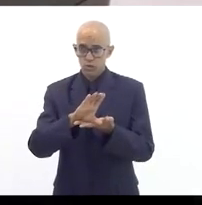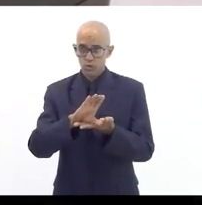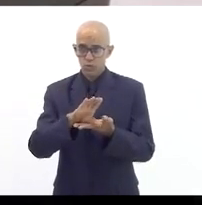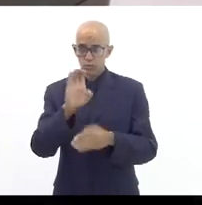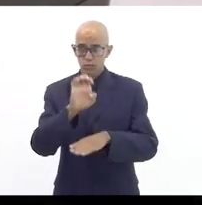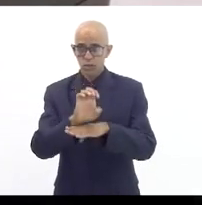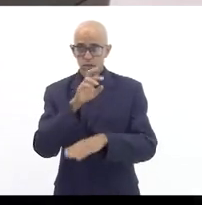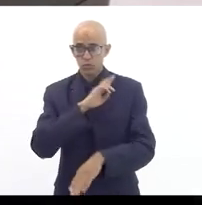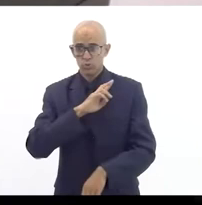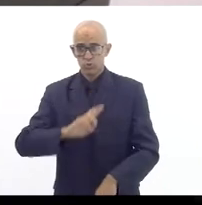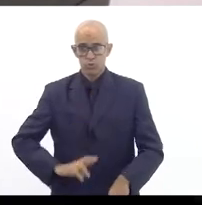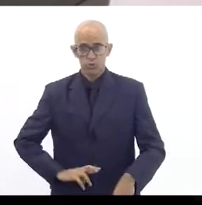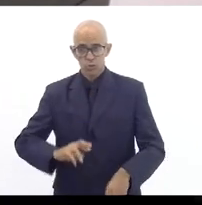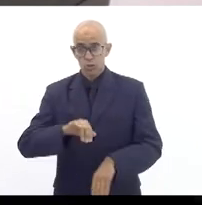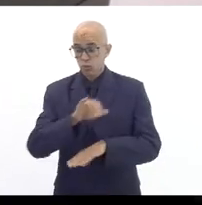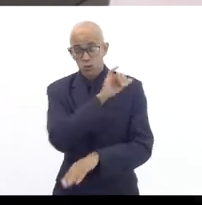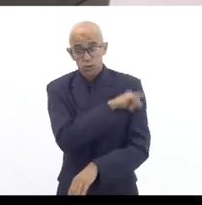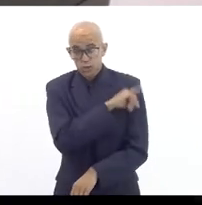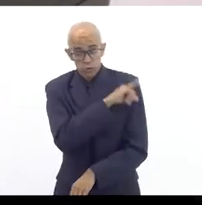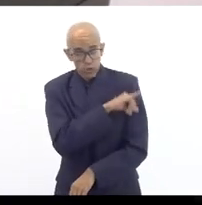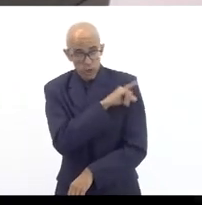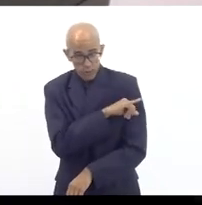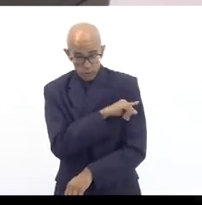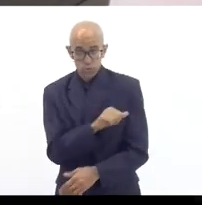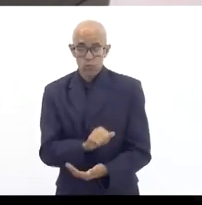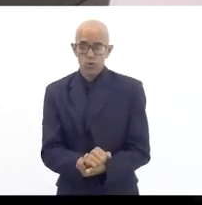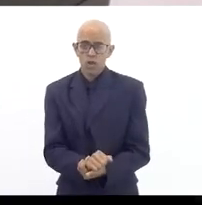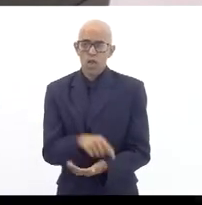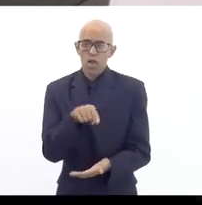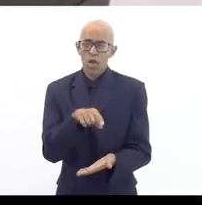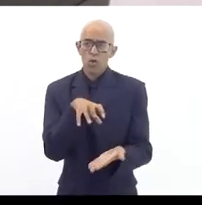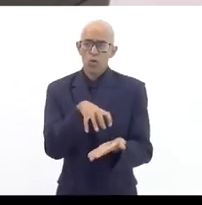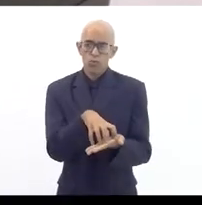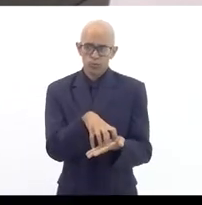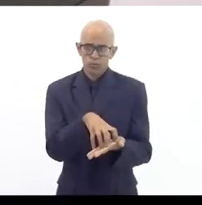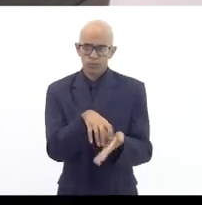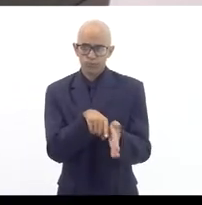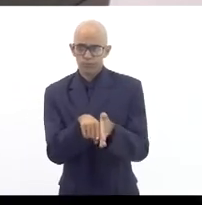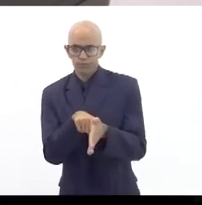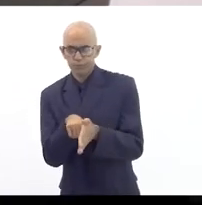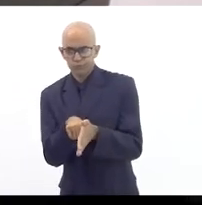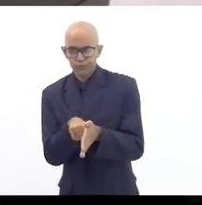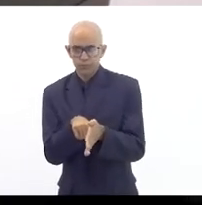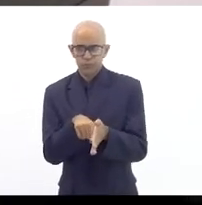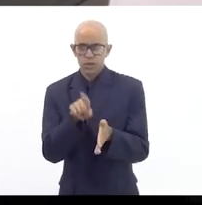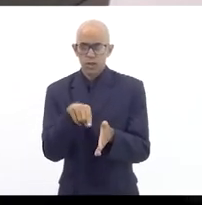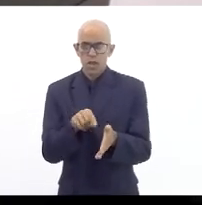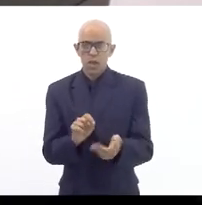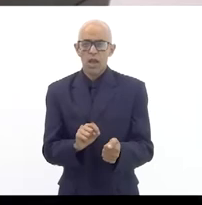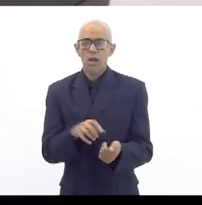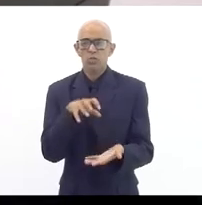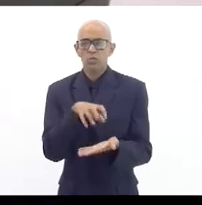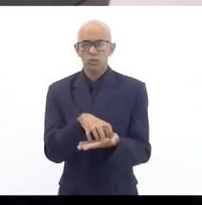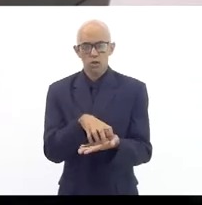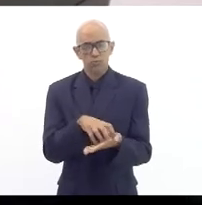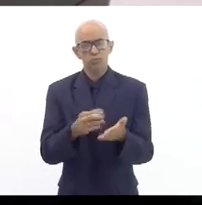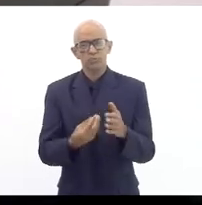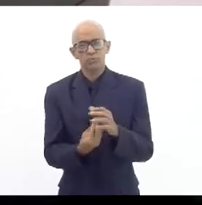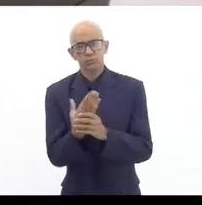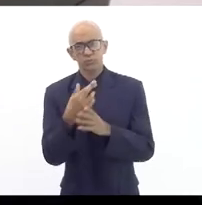de Janeiro. Okay. É um conselho, é um órgão consultivo, é um órgão